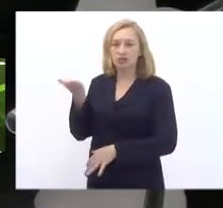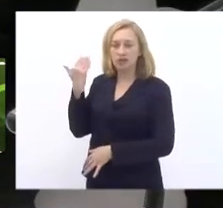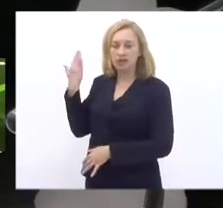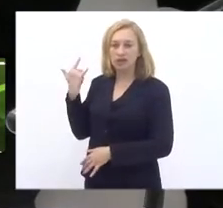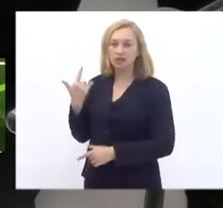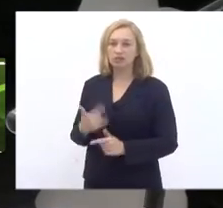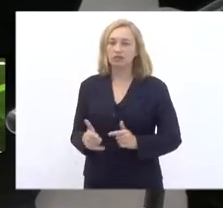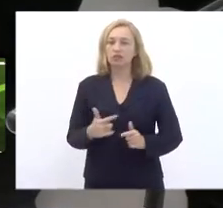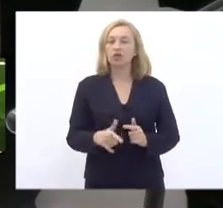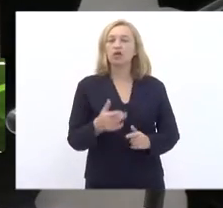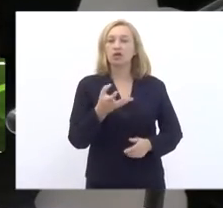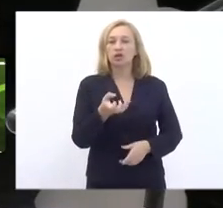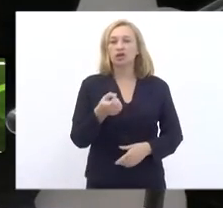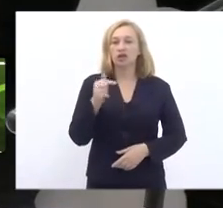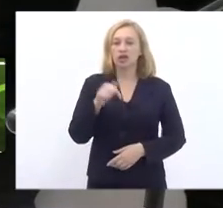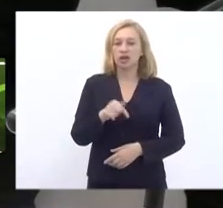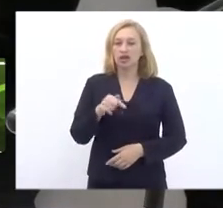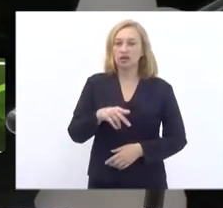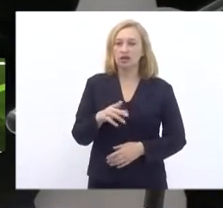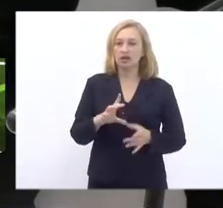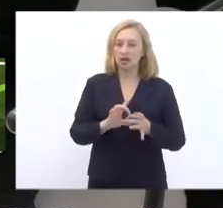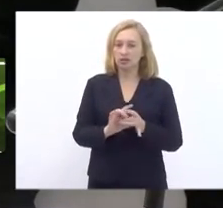Então, eu queria aqui abrir